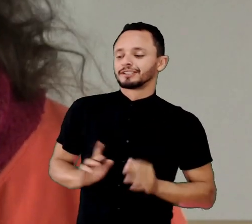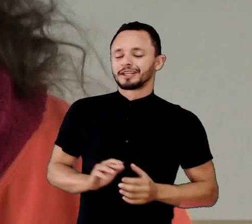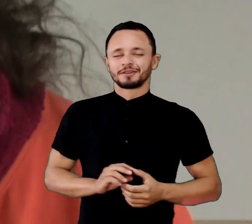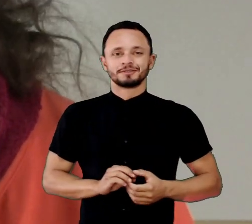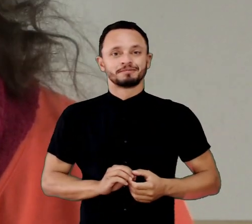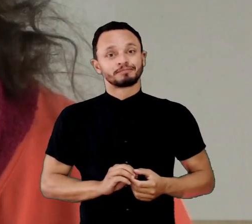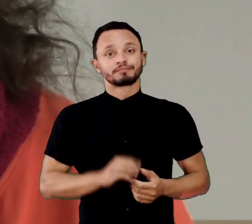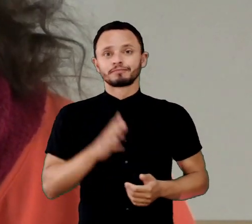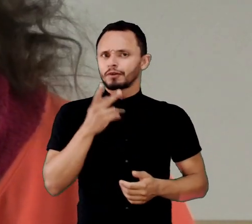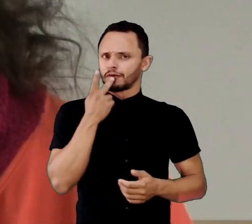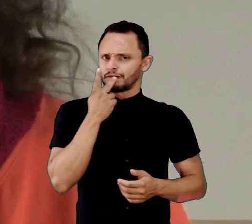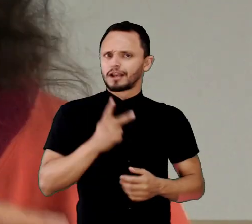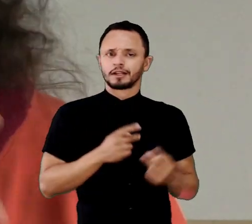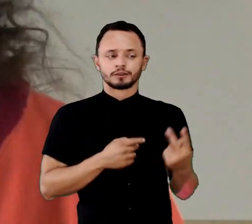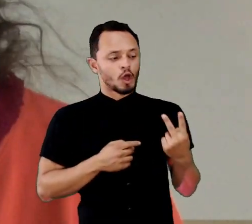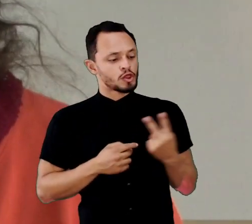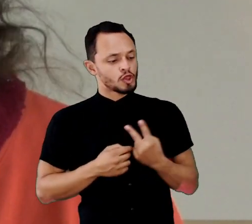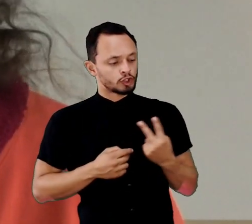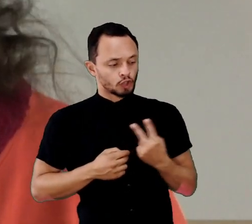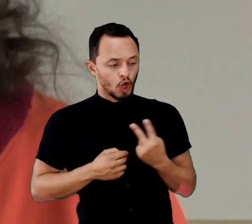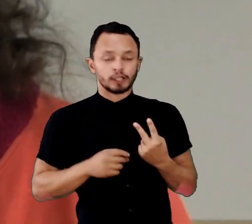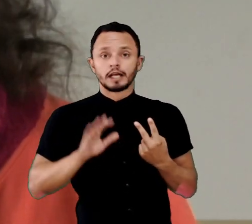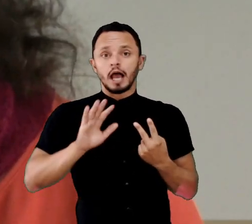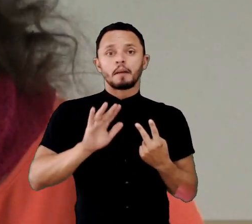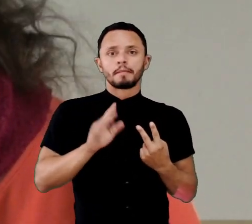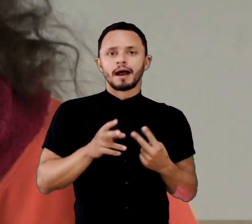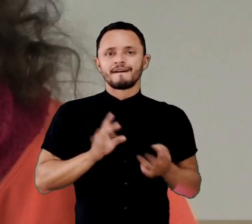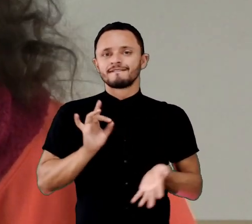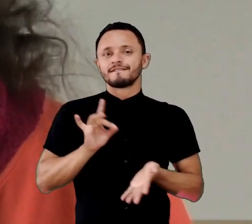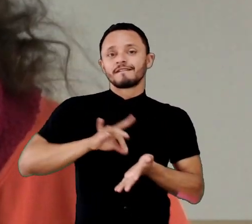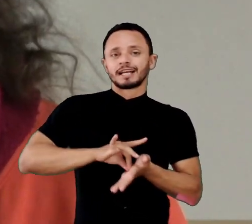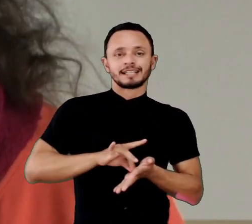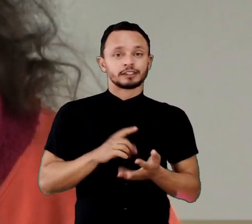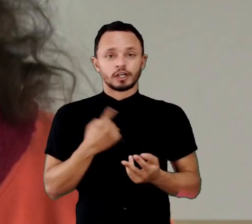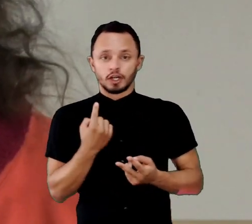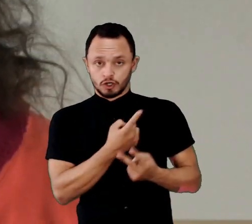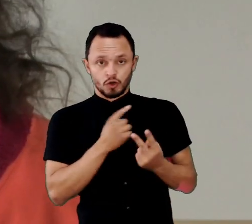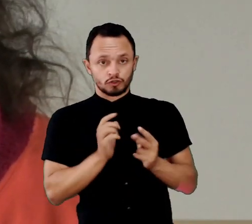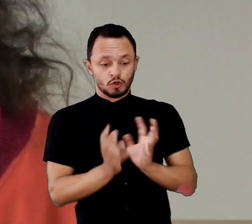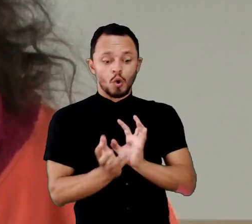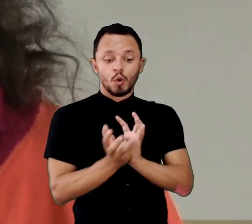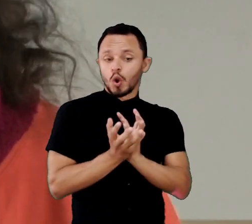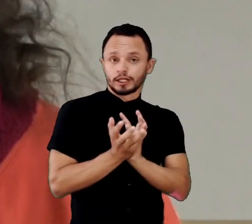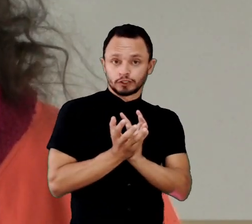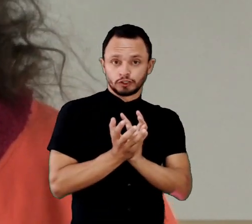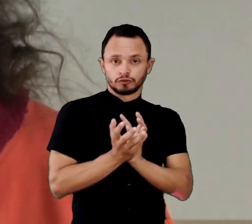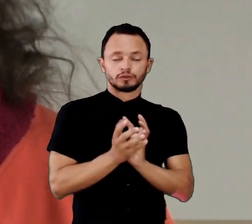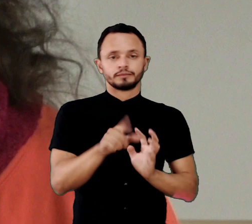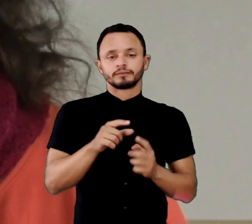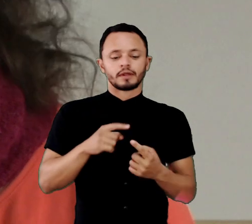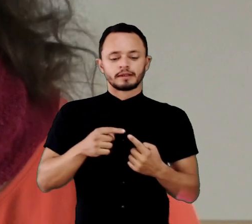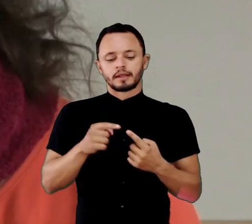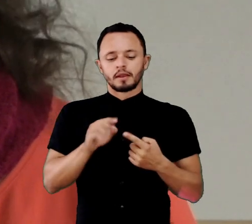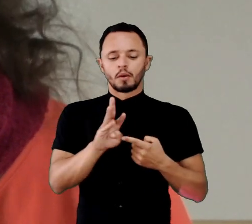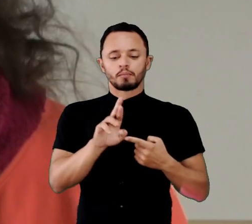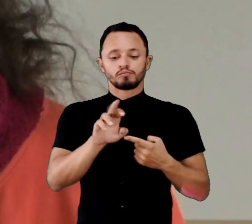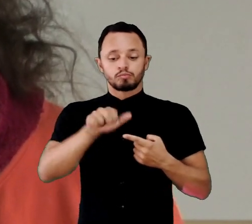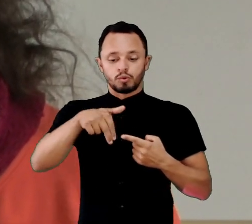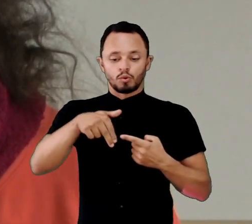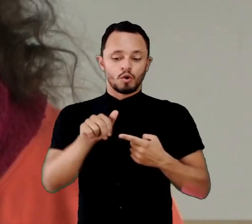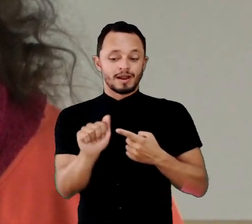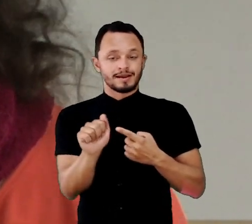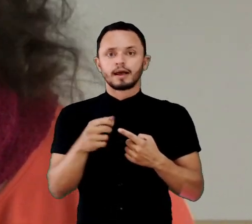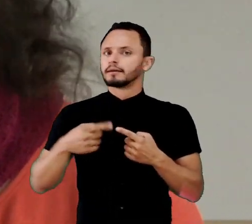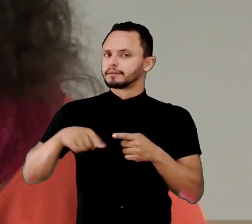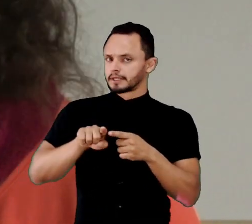falando aqui de nós dois, mas na verdade a gente sempre foi e somos um coletivo. Hoje a gente tem a Bruna Sobreira, que